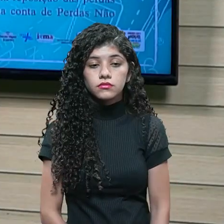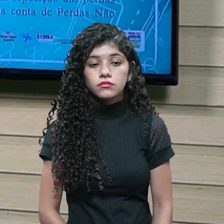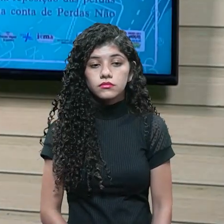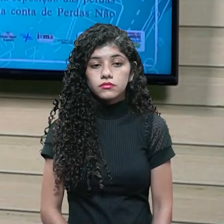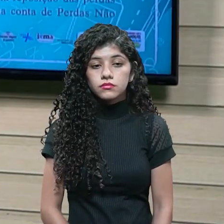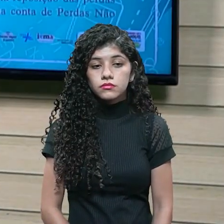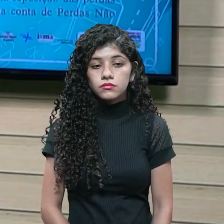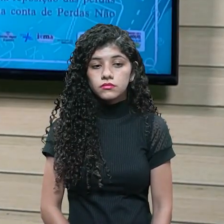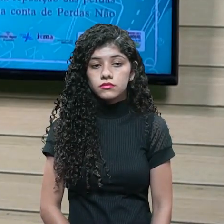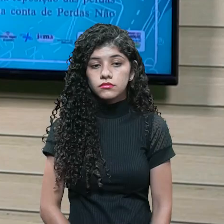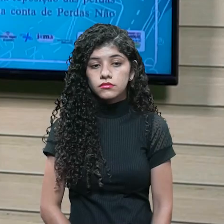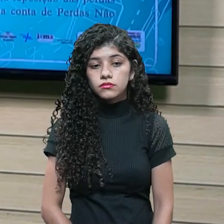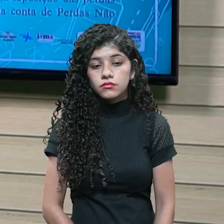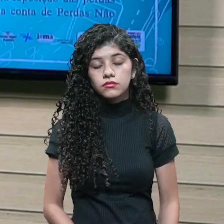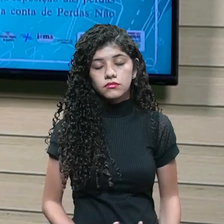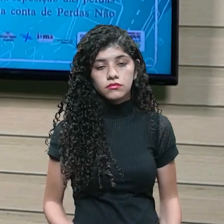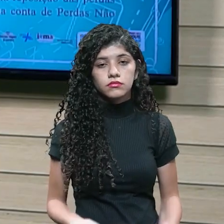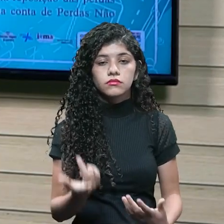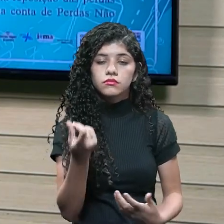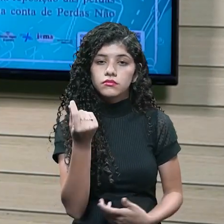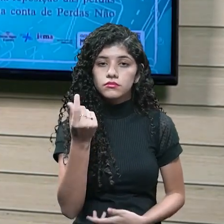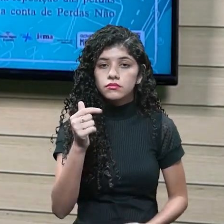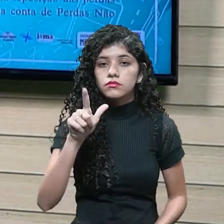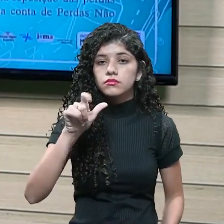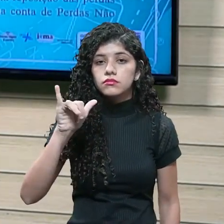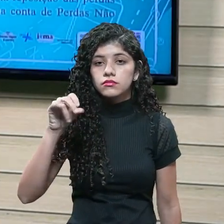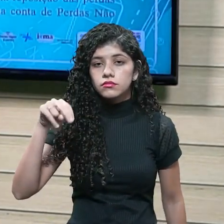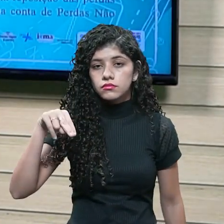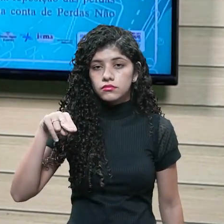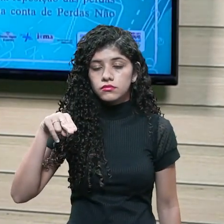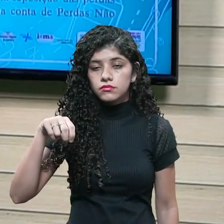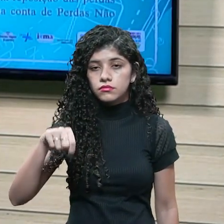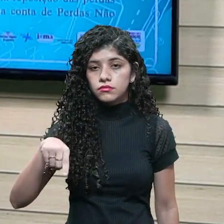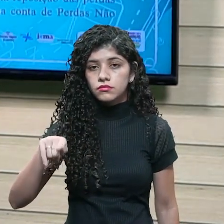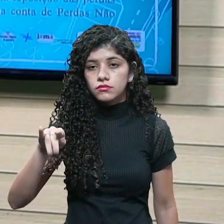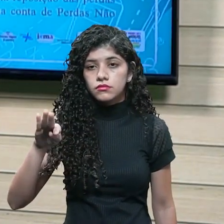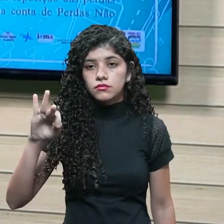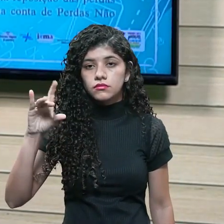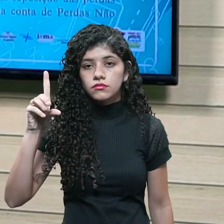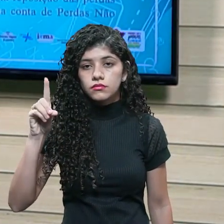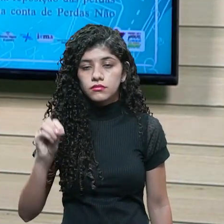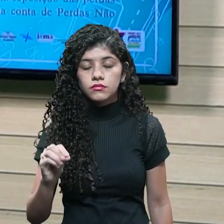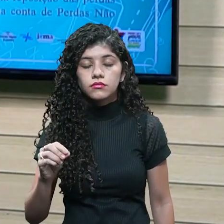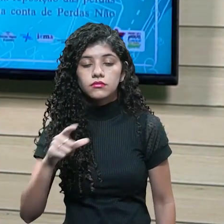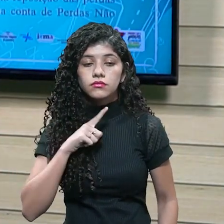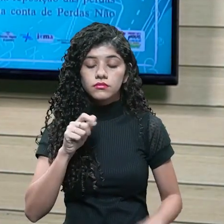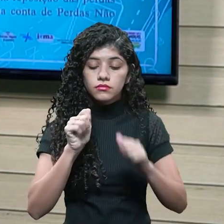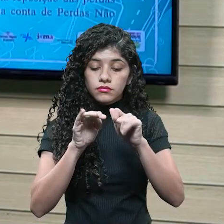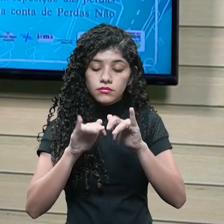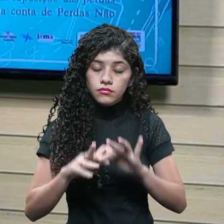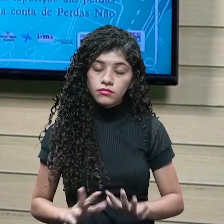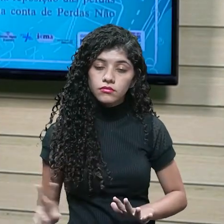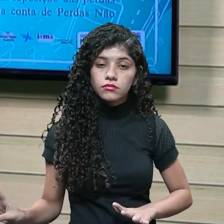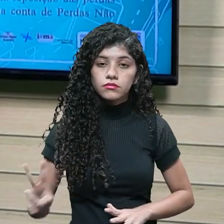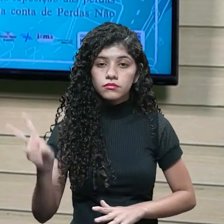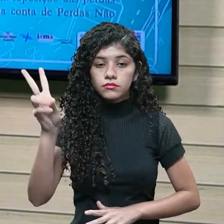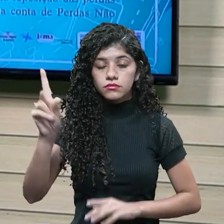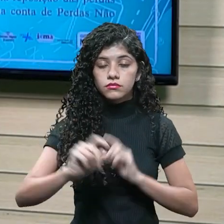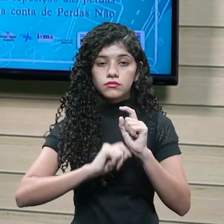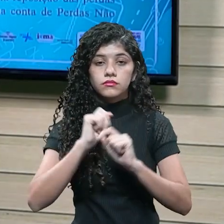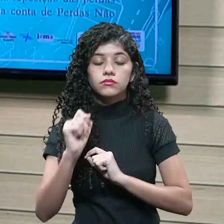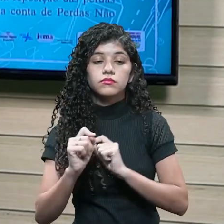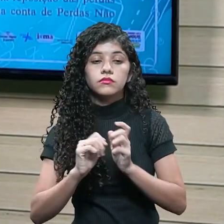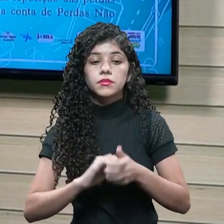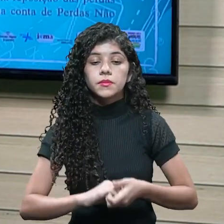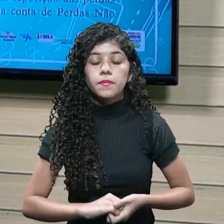Então veja que aqui já mexe já com o patrimônio líquido, né? Lá já sabe que vai diminuir o valor